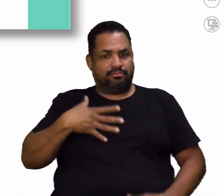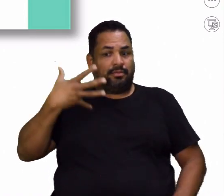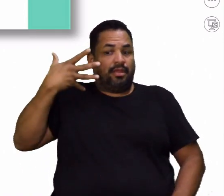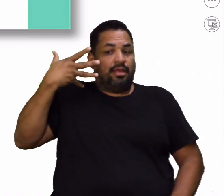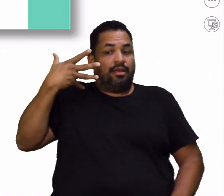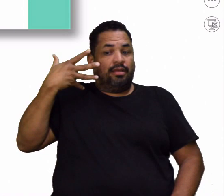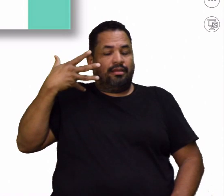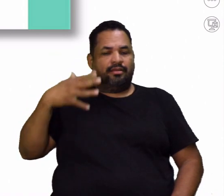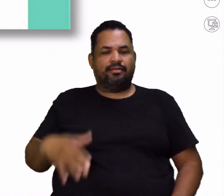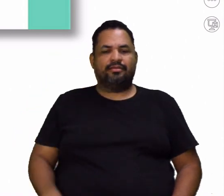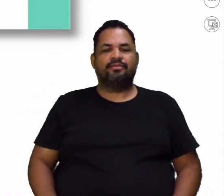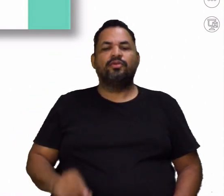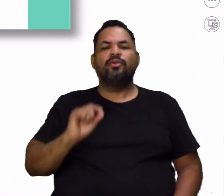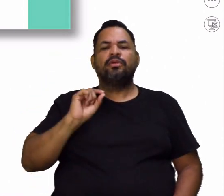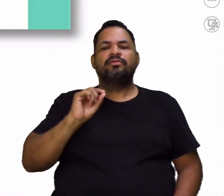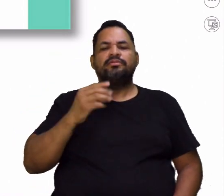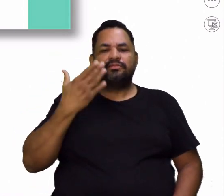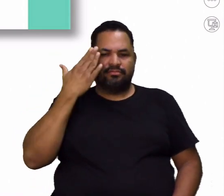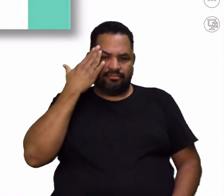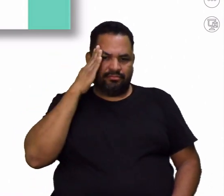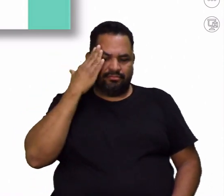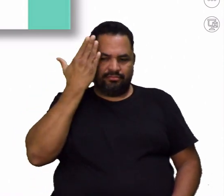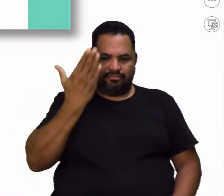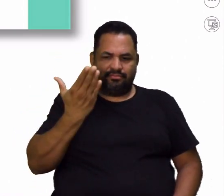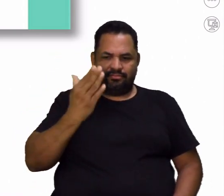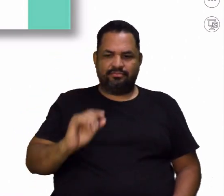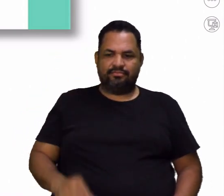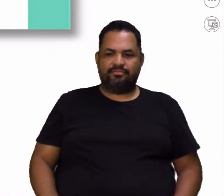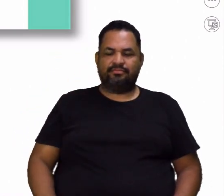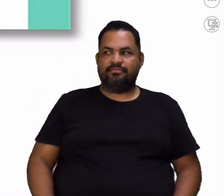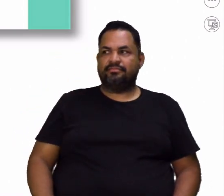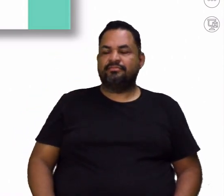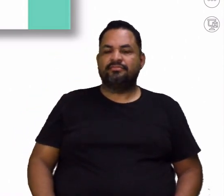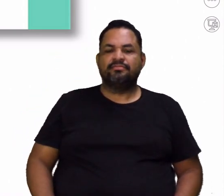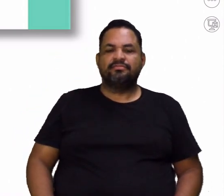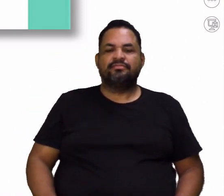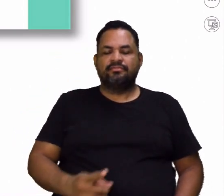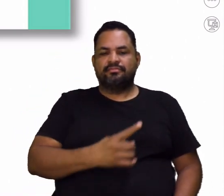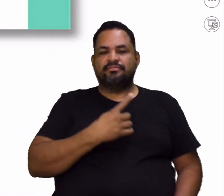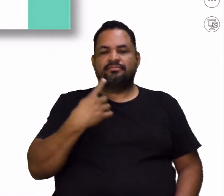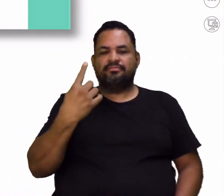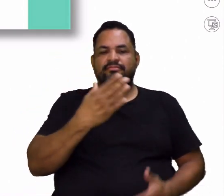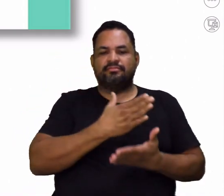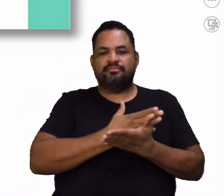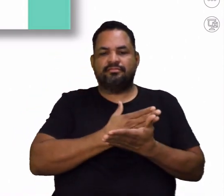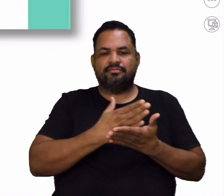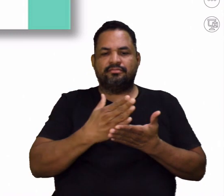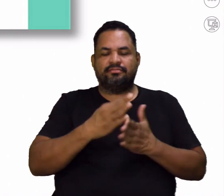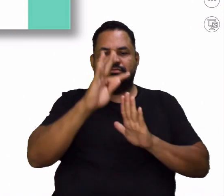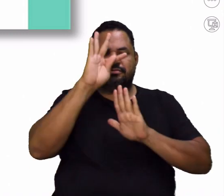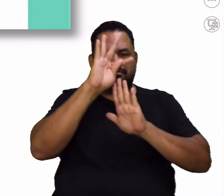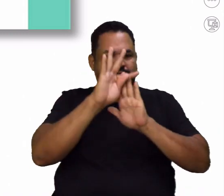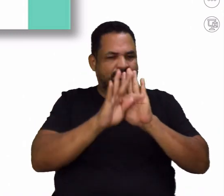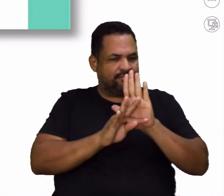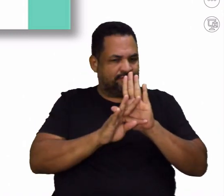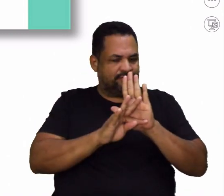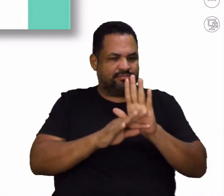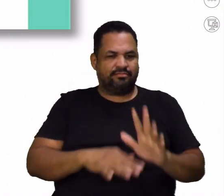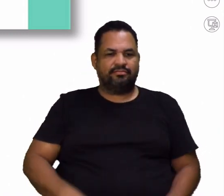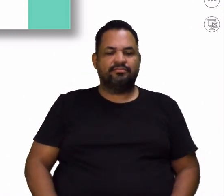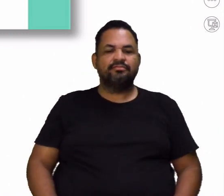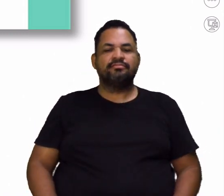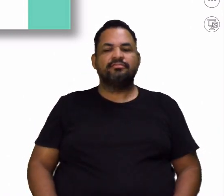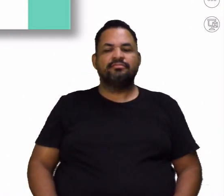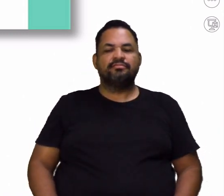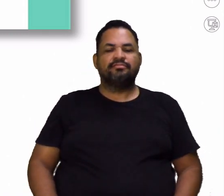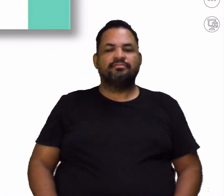que você entende por Impressionismo Então como sempre a gente começa a contexto isso mesmo